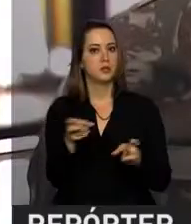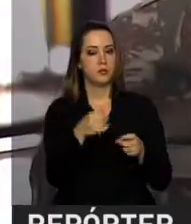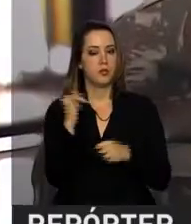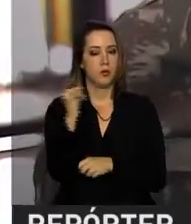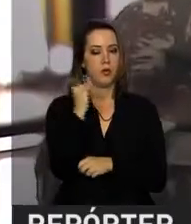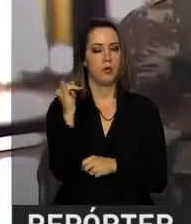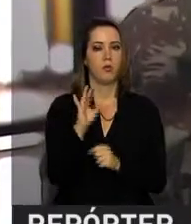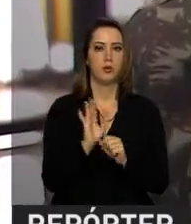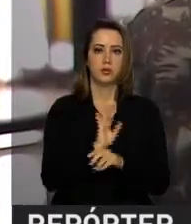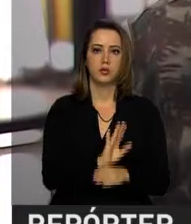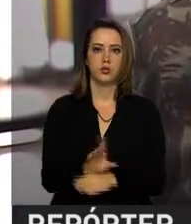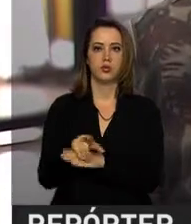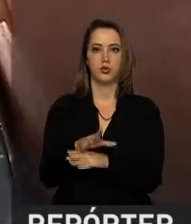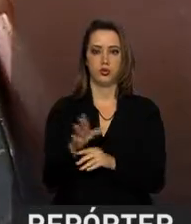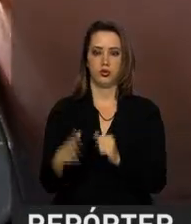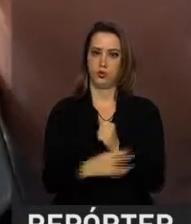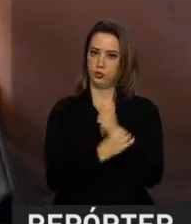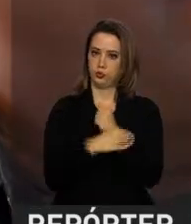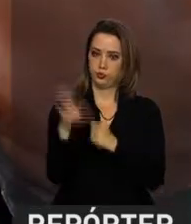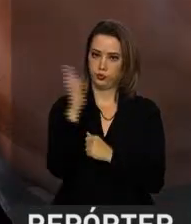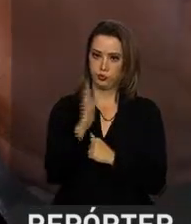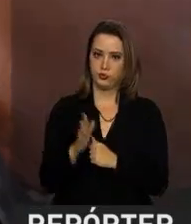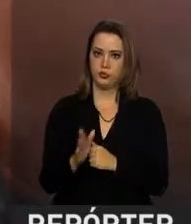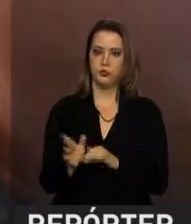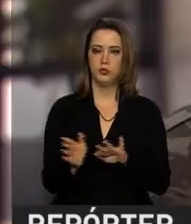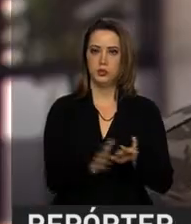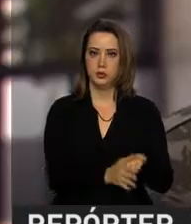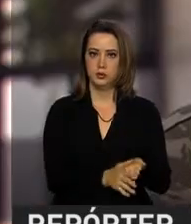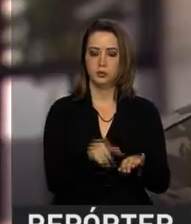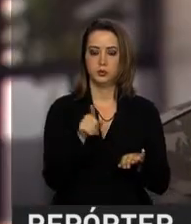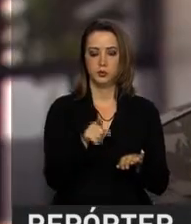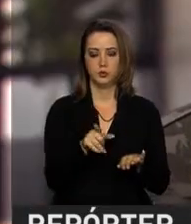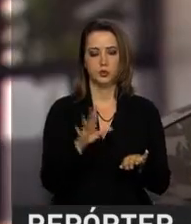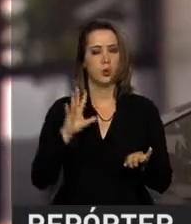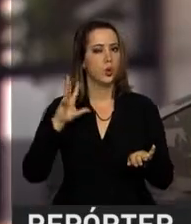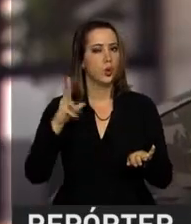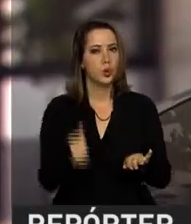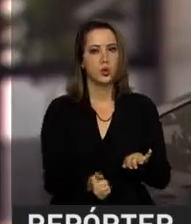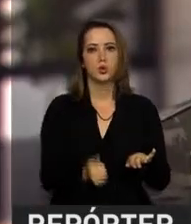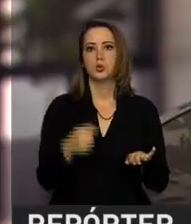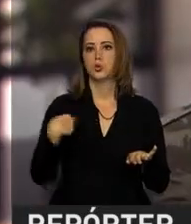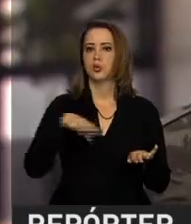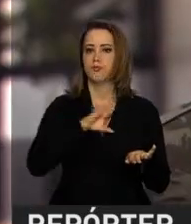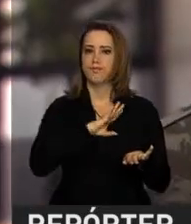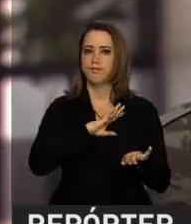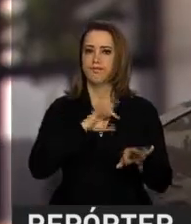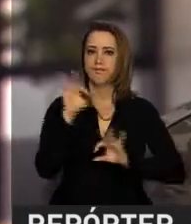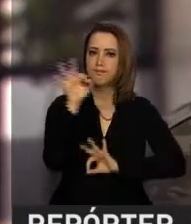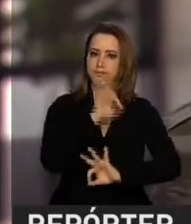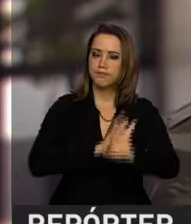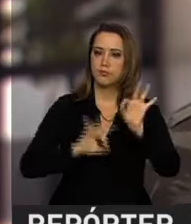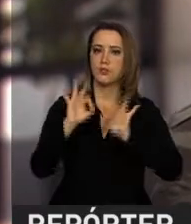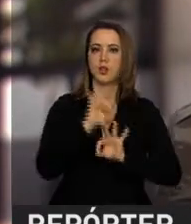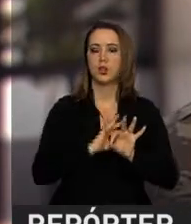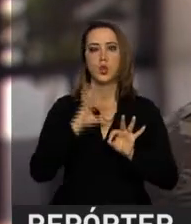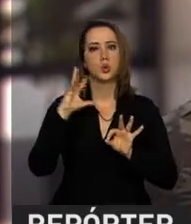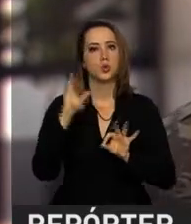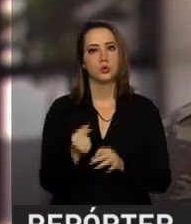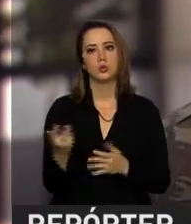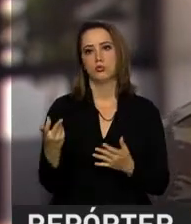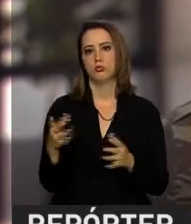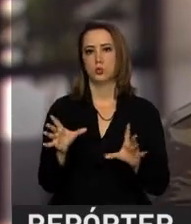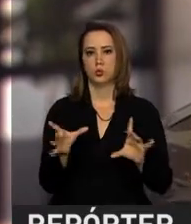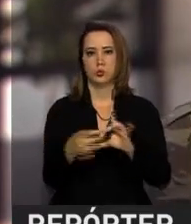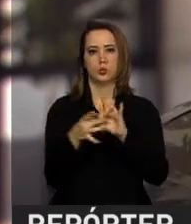para o general leme o brasil está preparado toda a nossa estrutura todos os lixos envolvidos e o